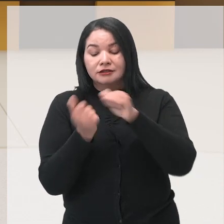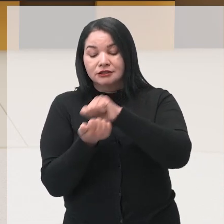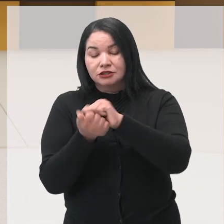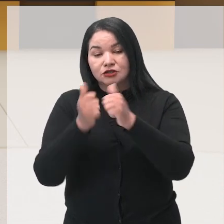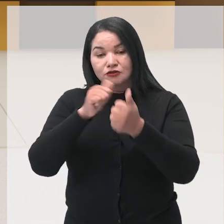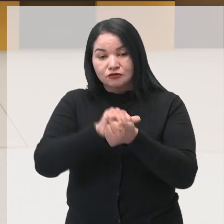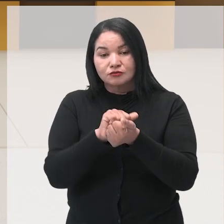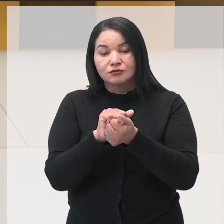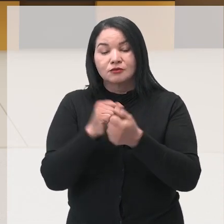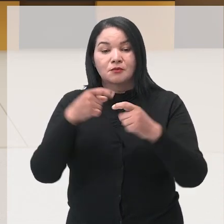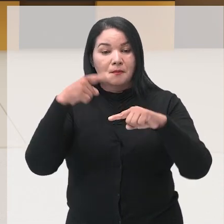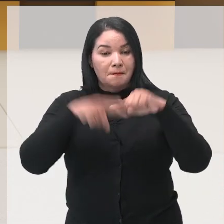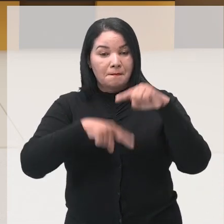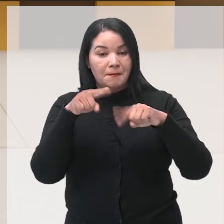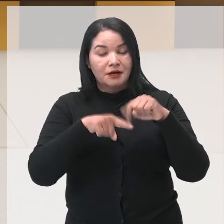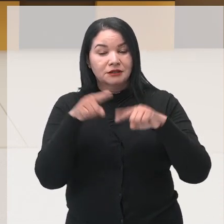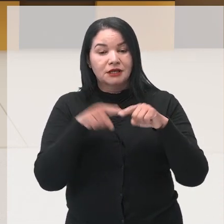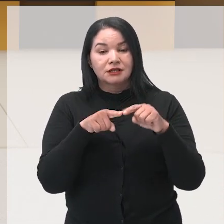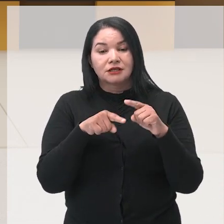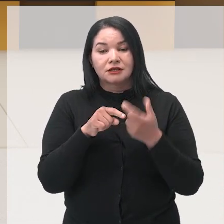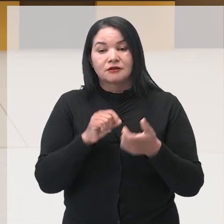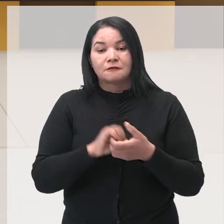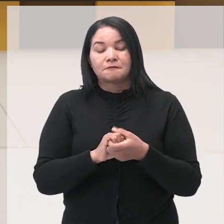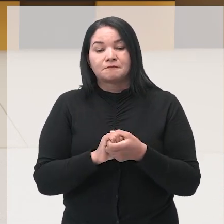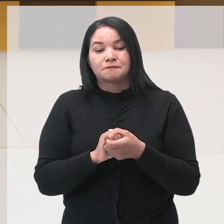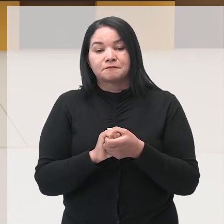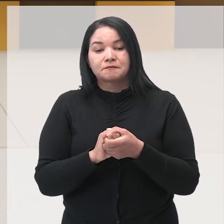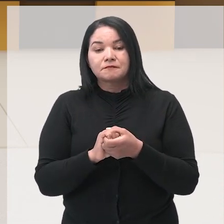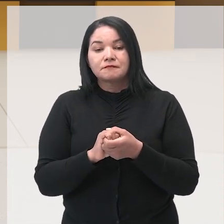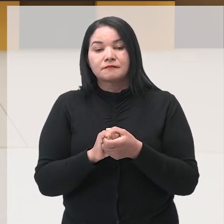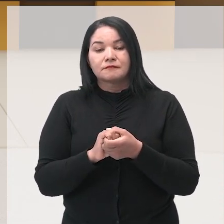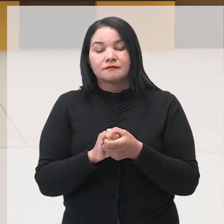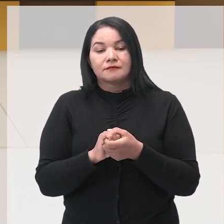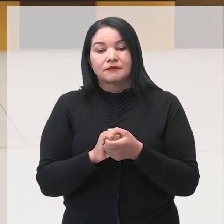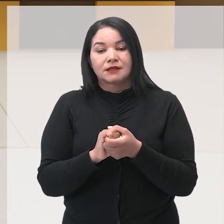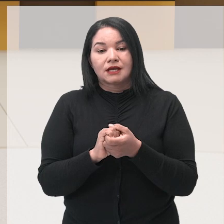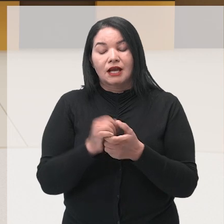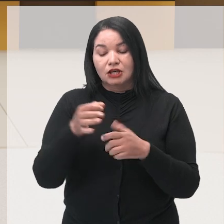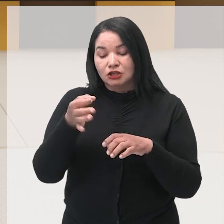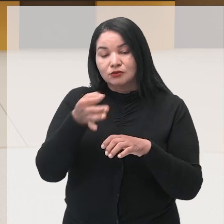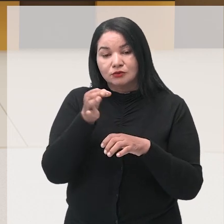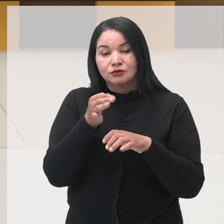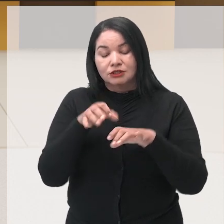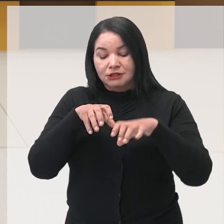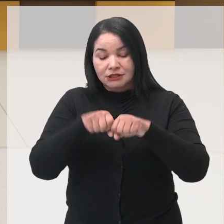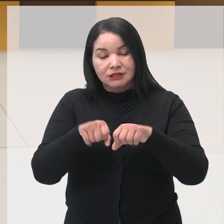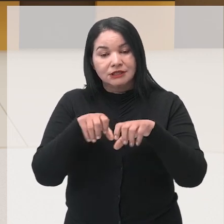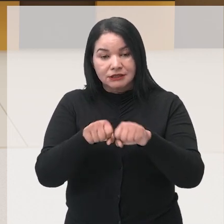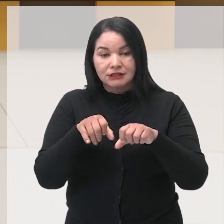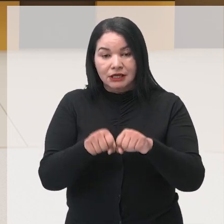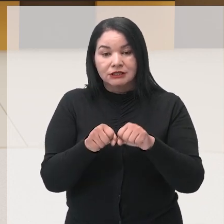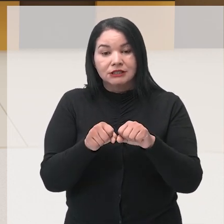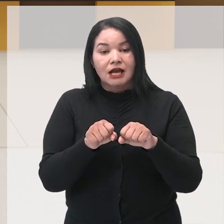transformar esse excesso de resíduos em tijolos. Então, por muitas das vezes,